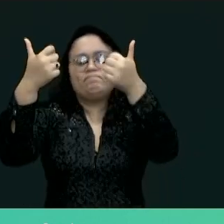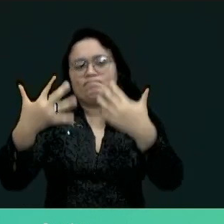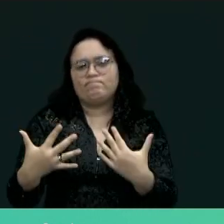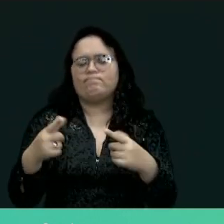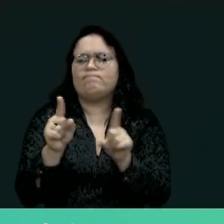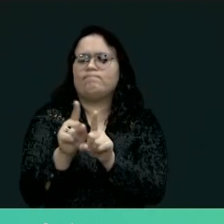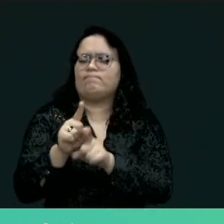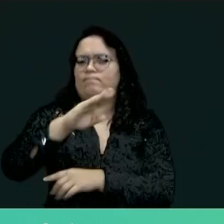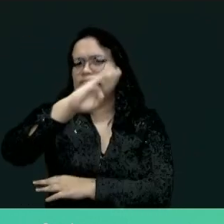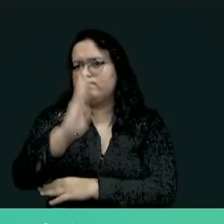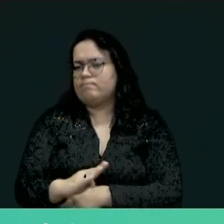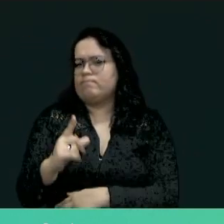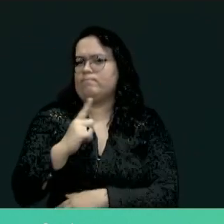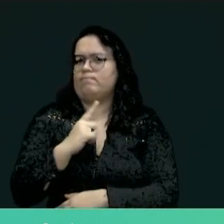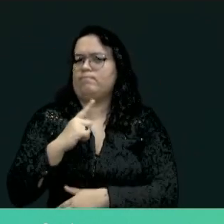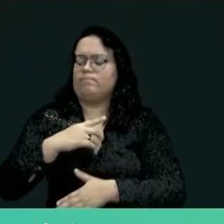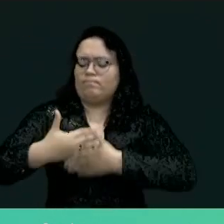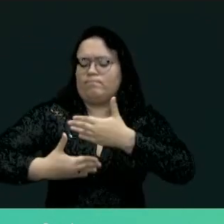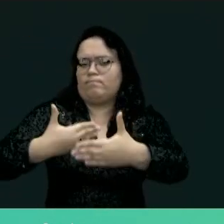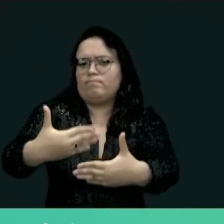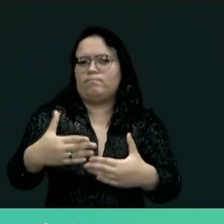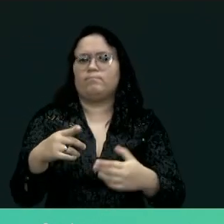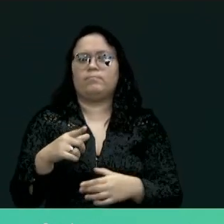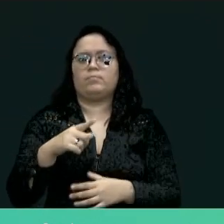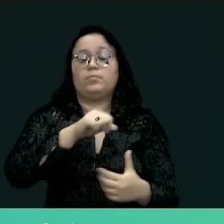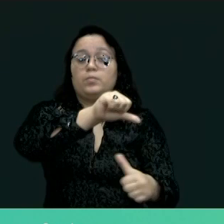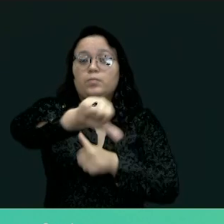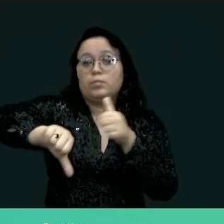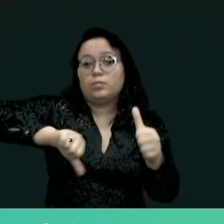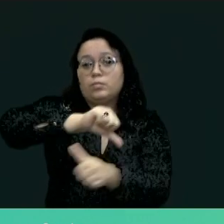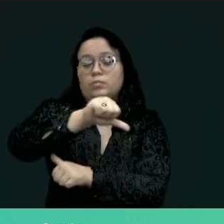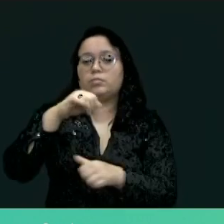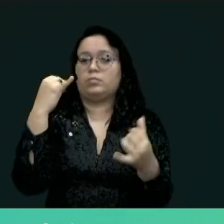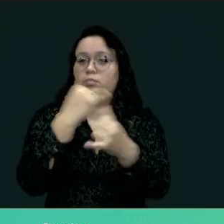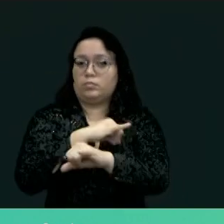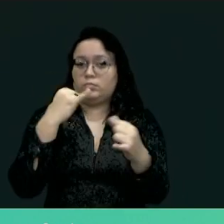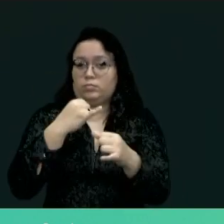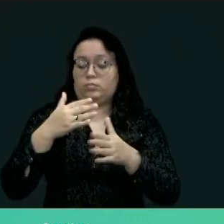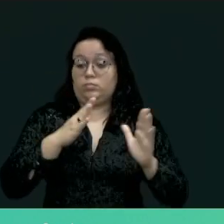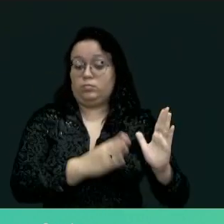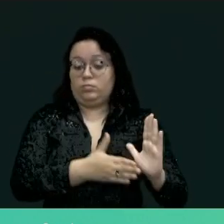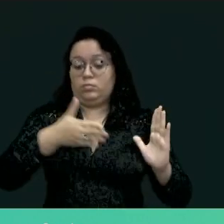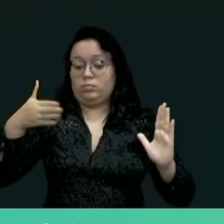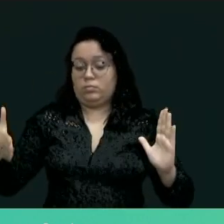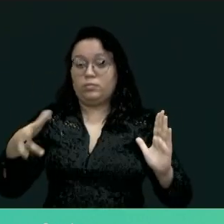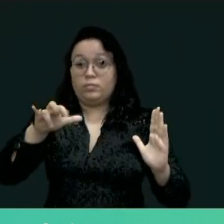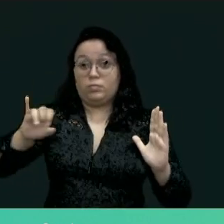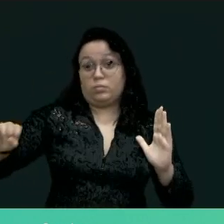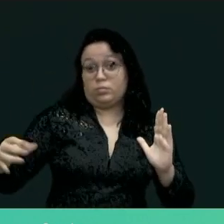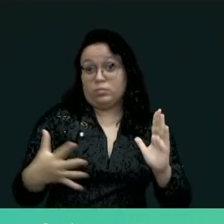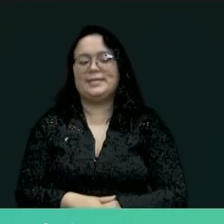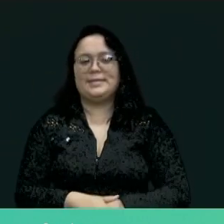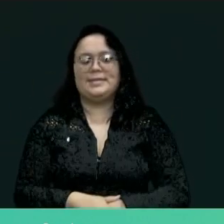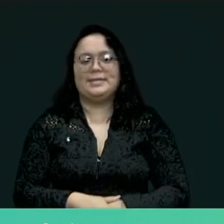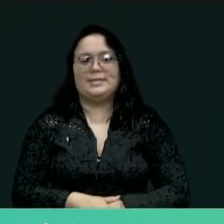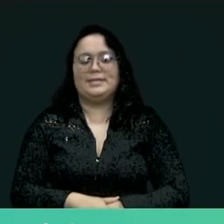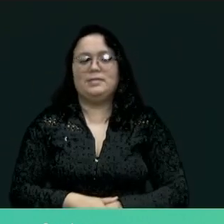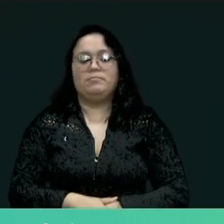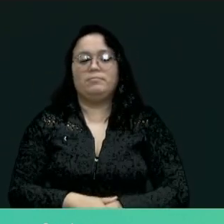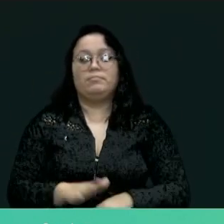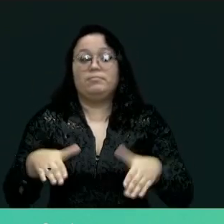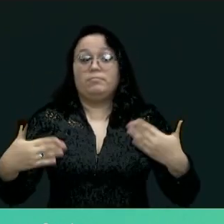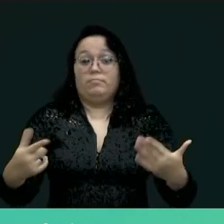o Brasil está passando por um processo de mudança no setor elétrico, nós estamos indo para a modernização do setor.